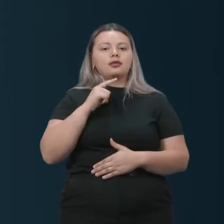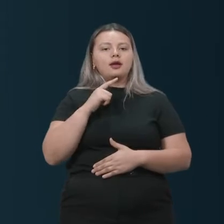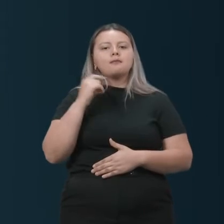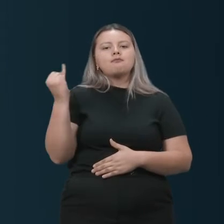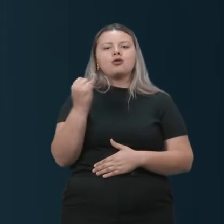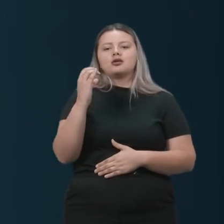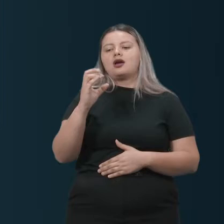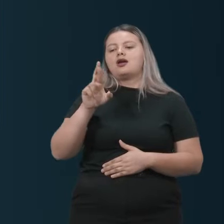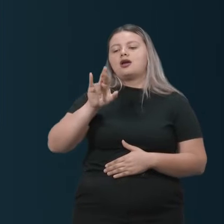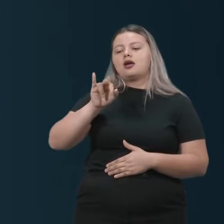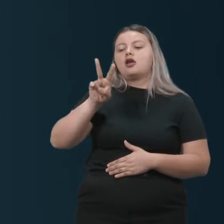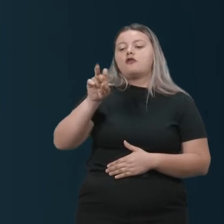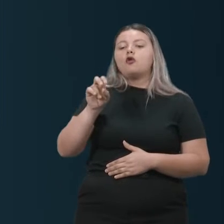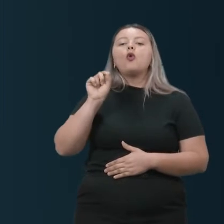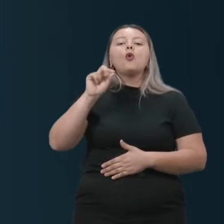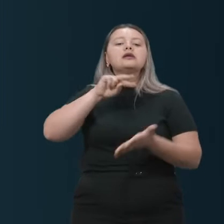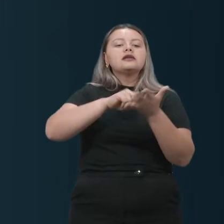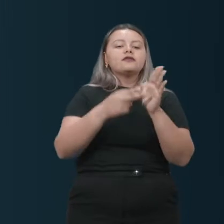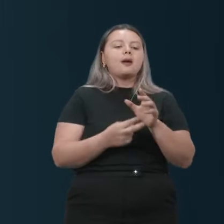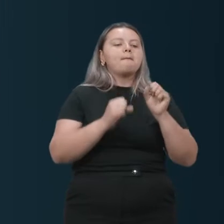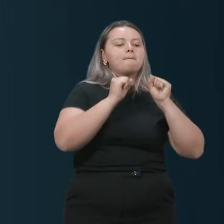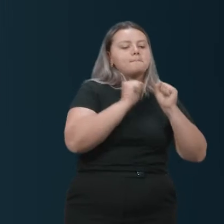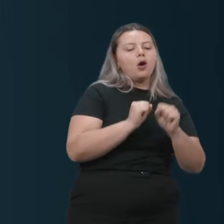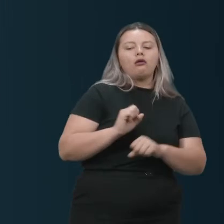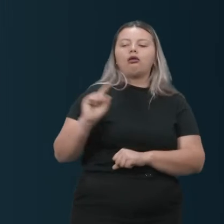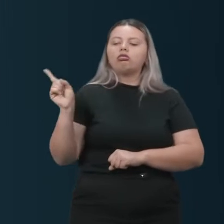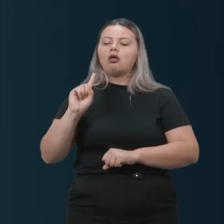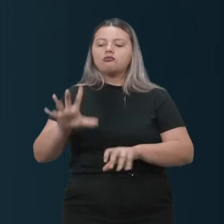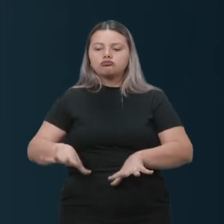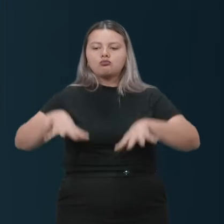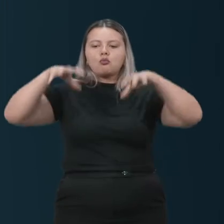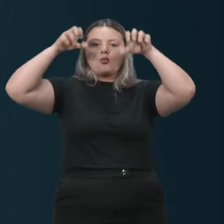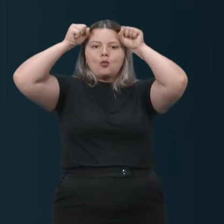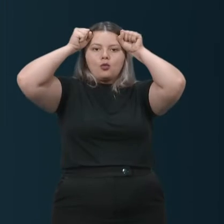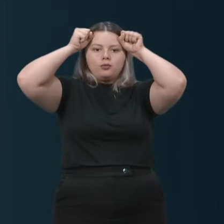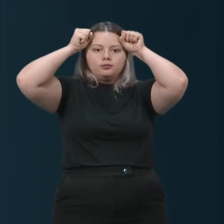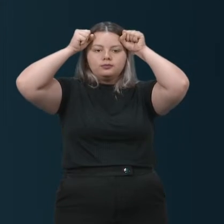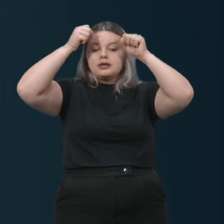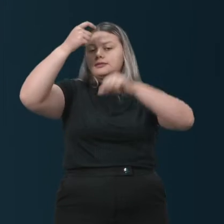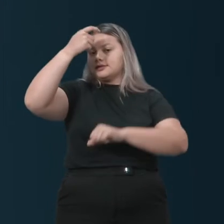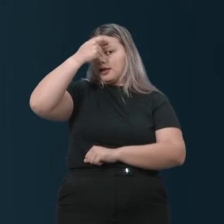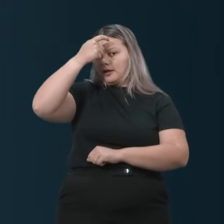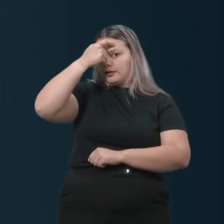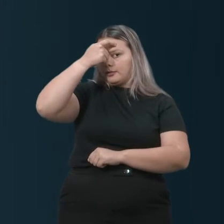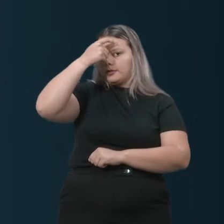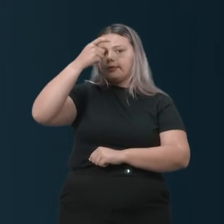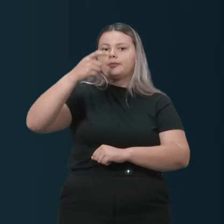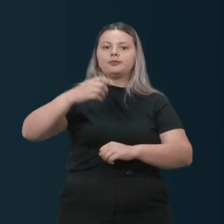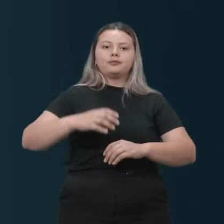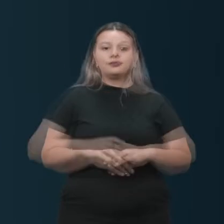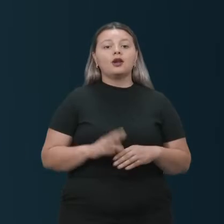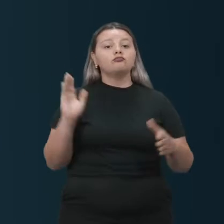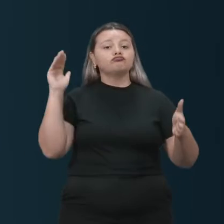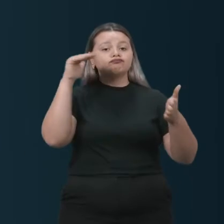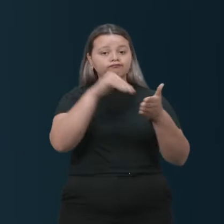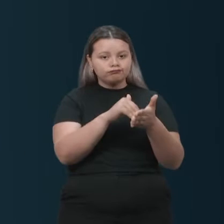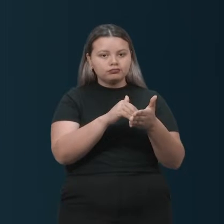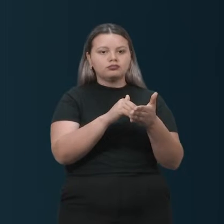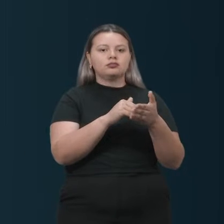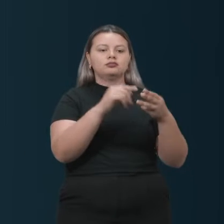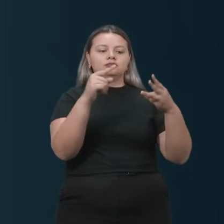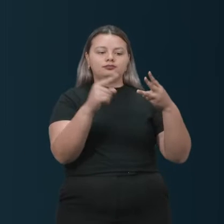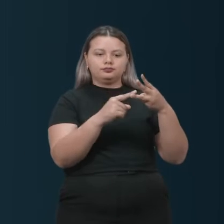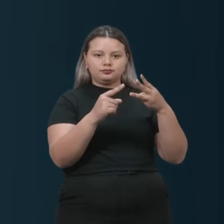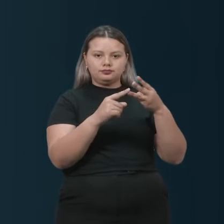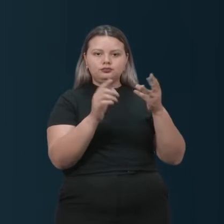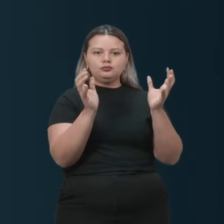importante existir um crivo do que pode ou não chegar até o cérebro. Por fim, a última célula da glia